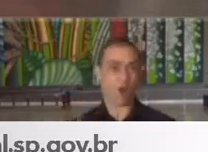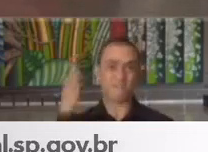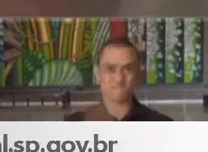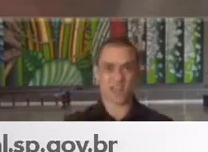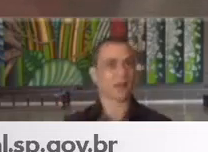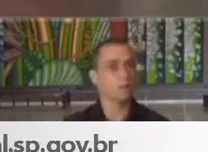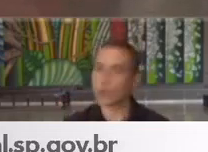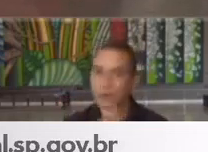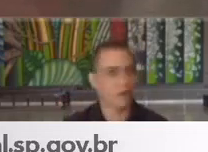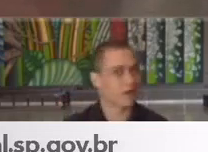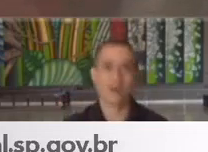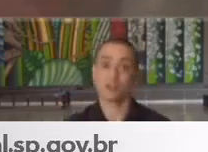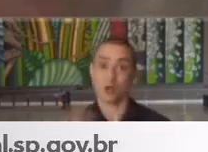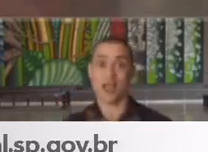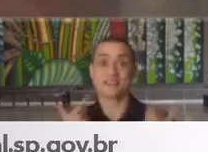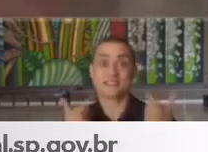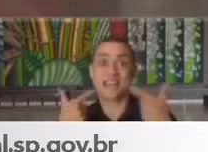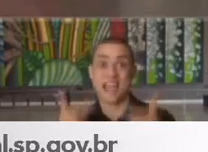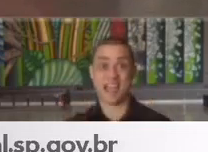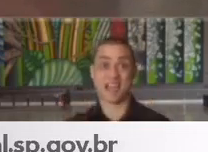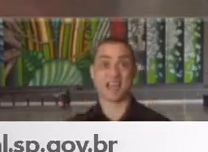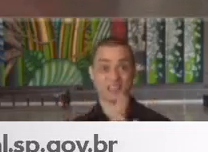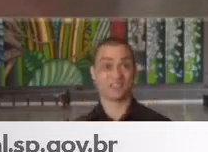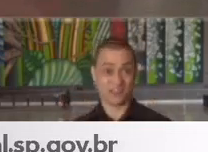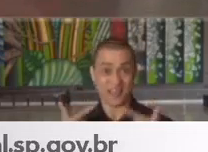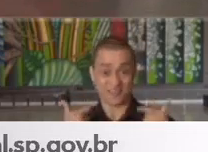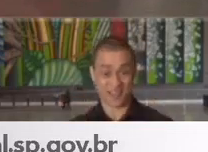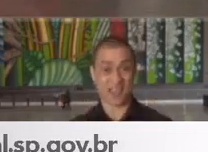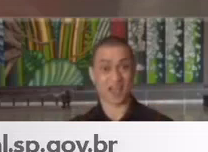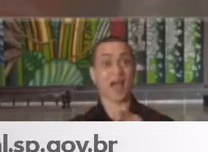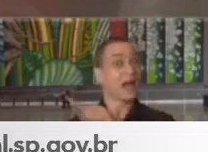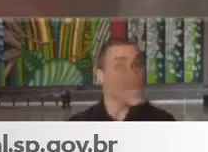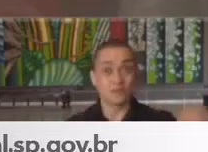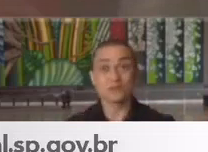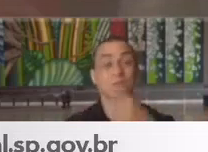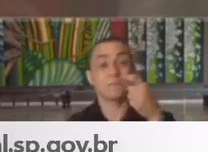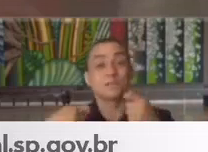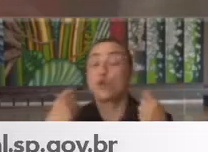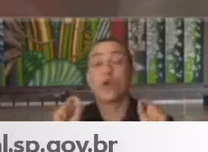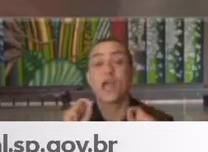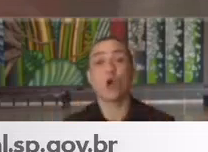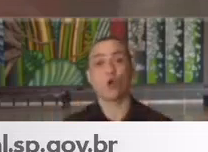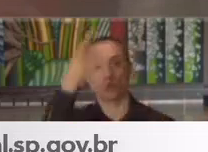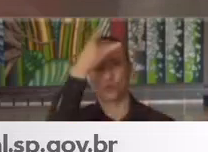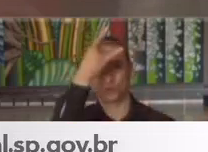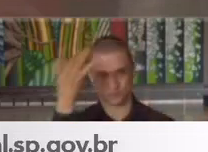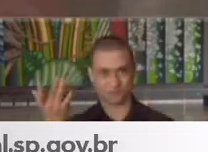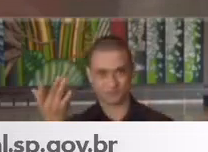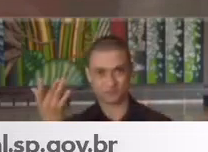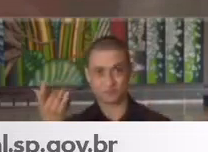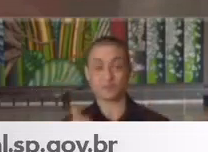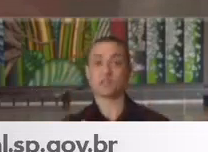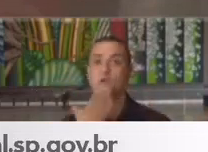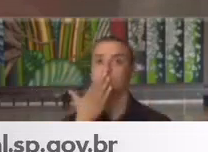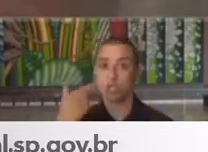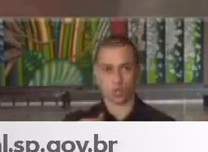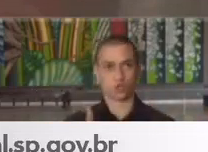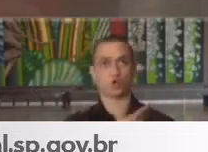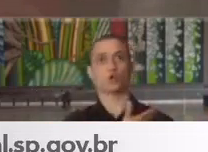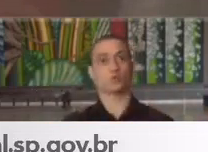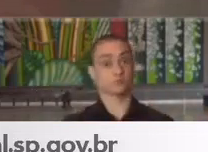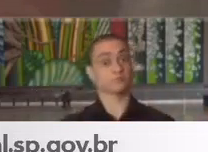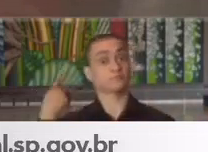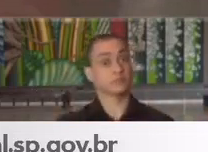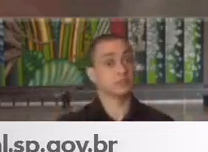férias, nós estamos numa guerra, é completamente diferente. As pessoas precisam ter consciência disso. Eu faço aqui um apelo como governador do Estado de São Paulo,